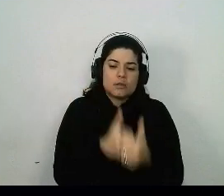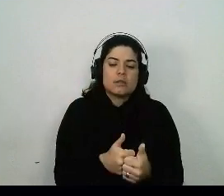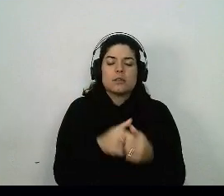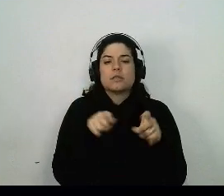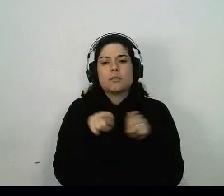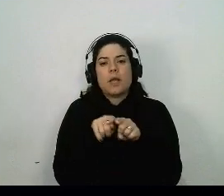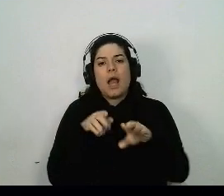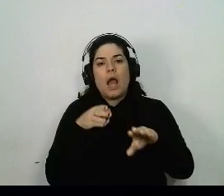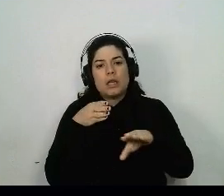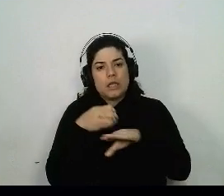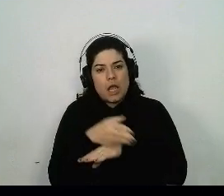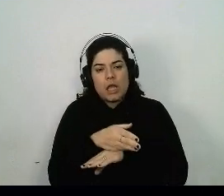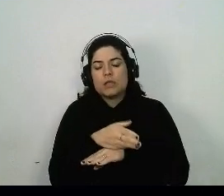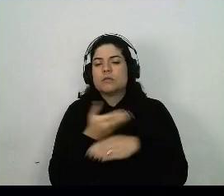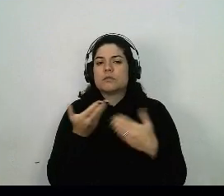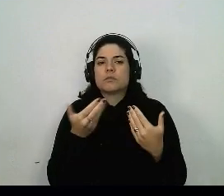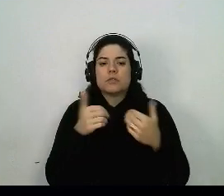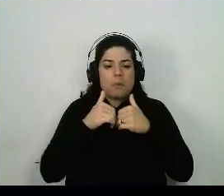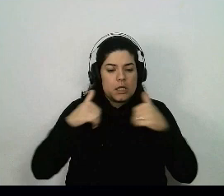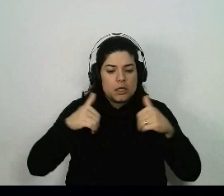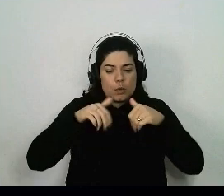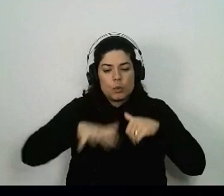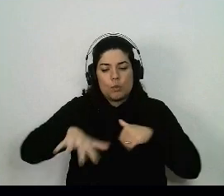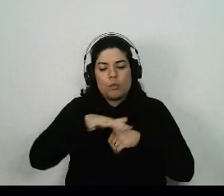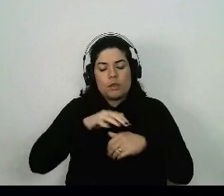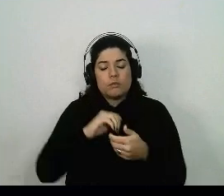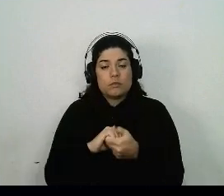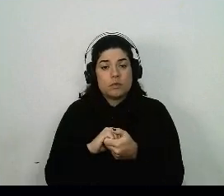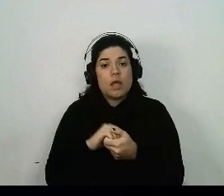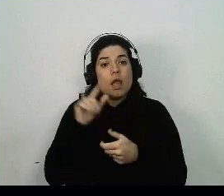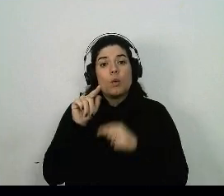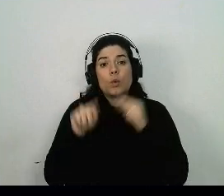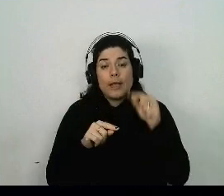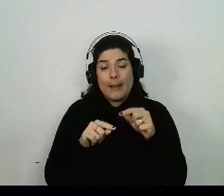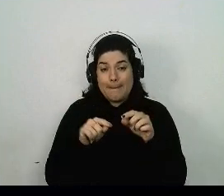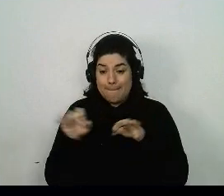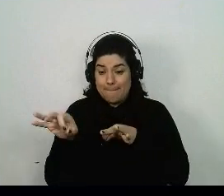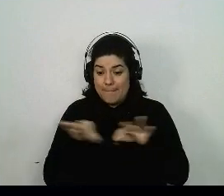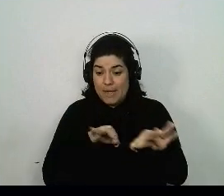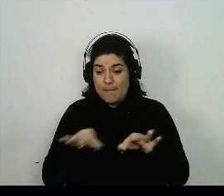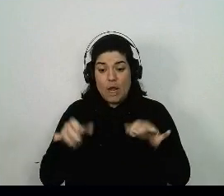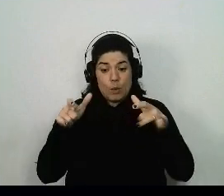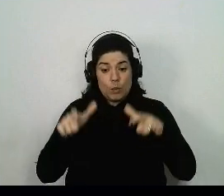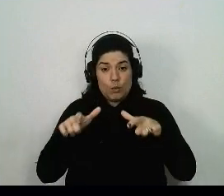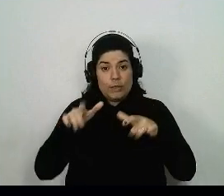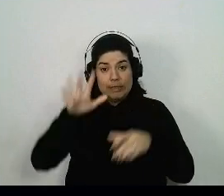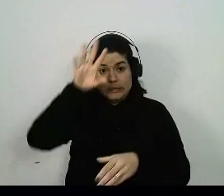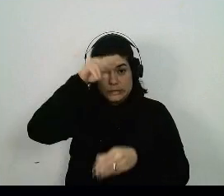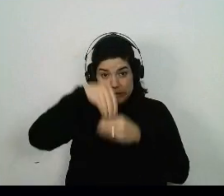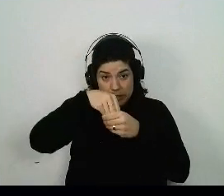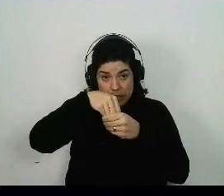tudo. Então, é como se a gente levasse, preparasse o ambiente já dentro do